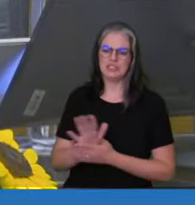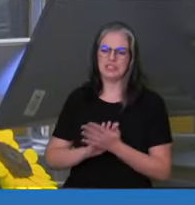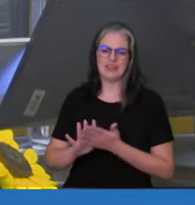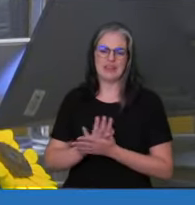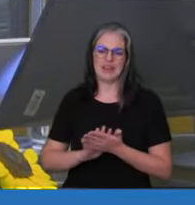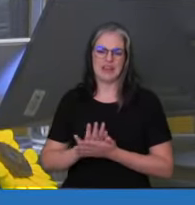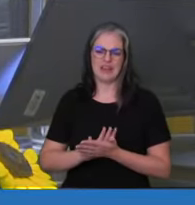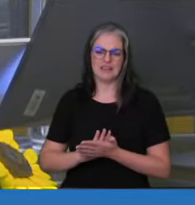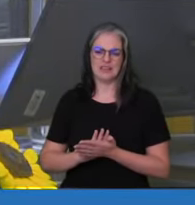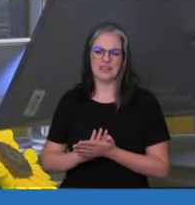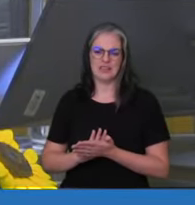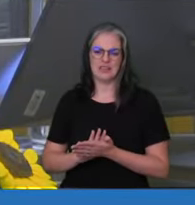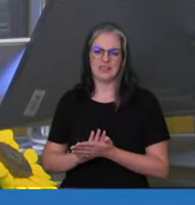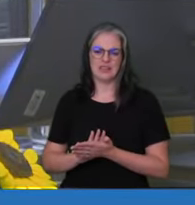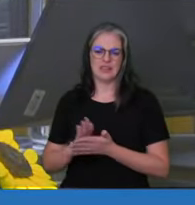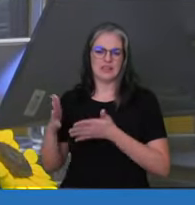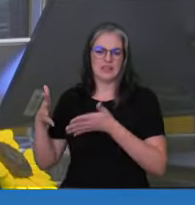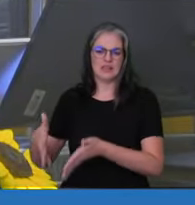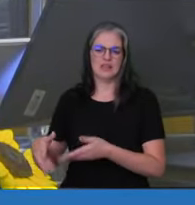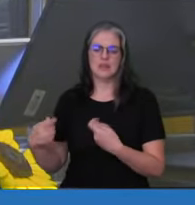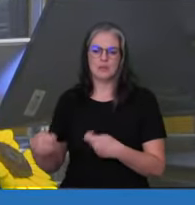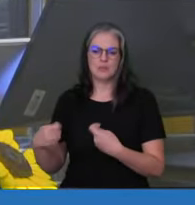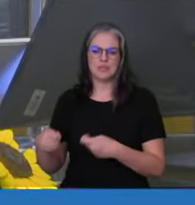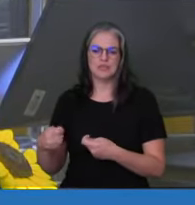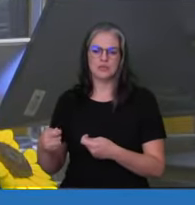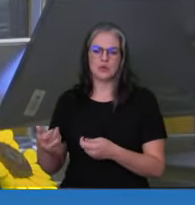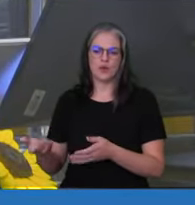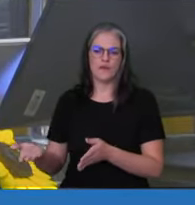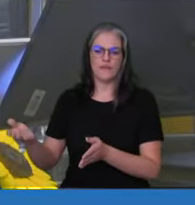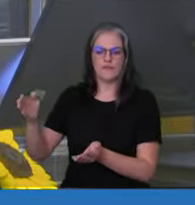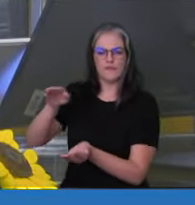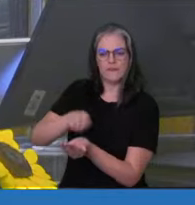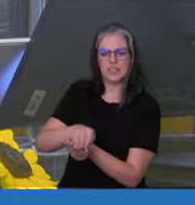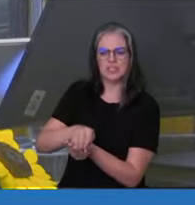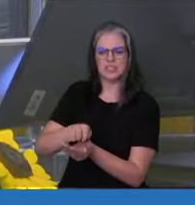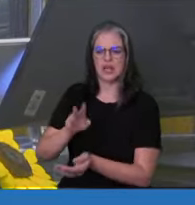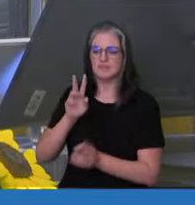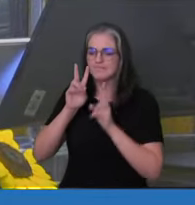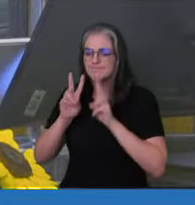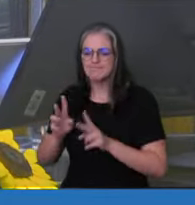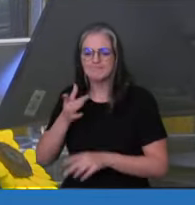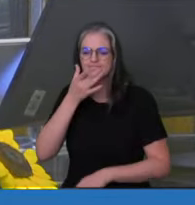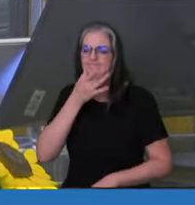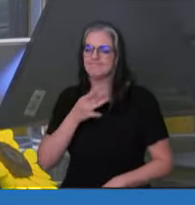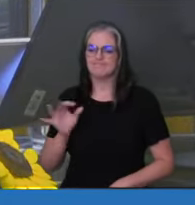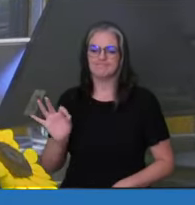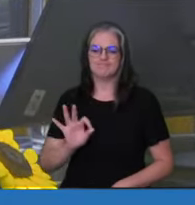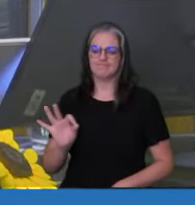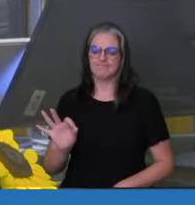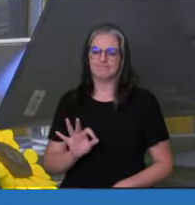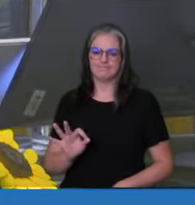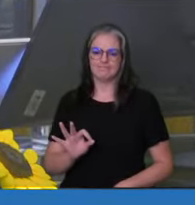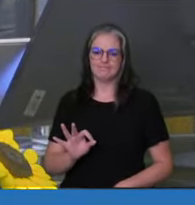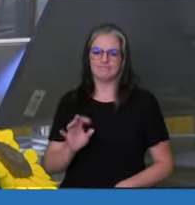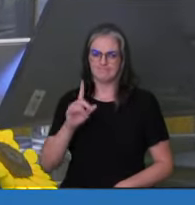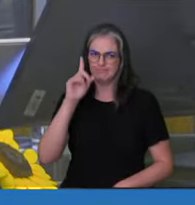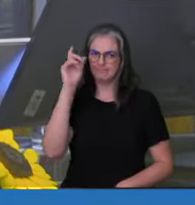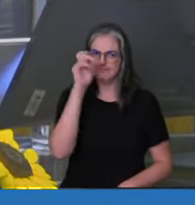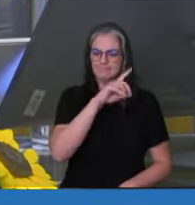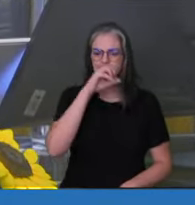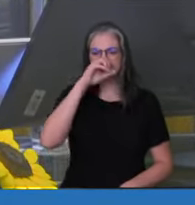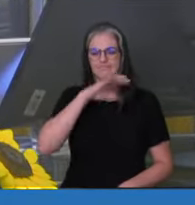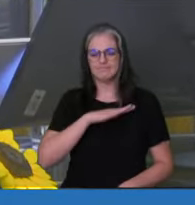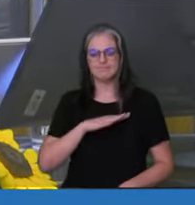seu velório, que precisou ser de caixão fechado. E é muito duro saber que um crime brutal como